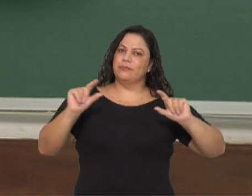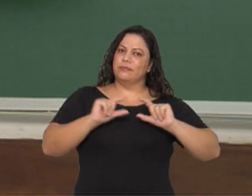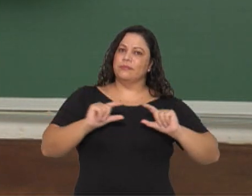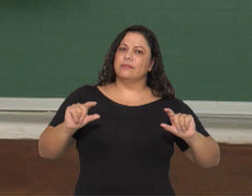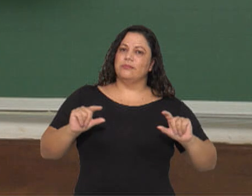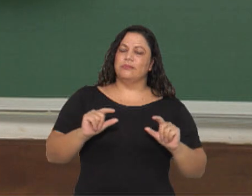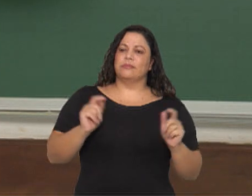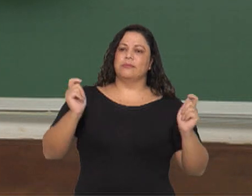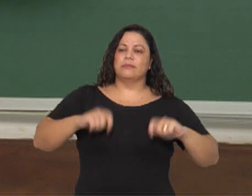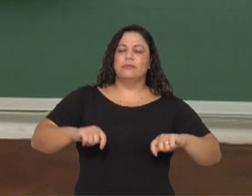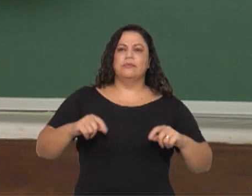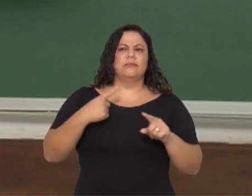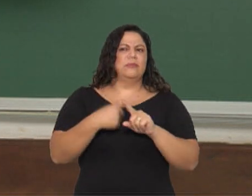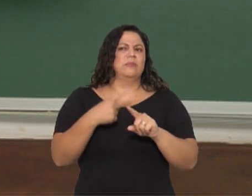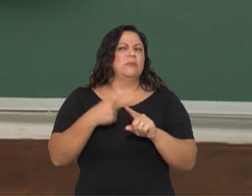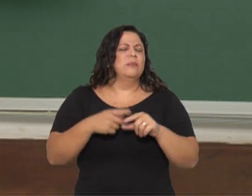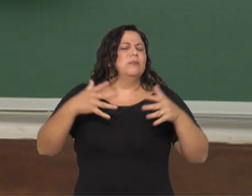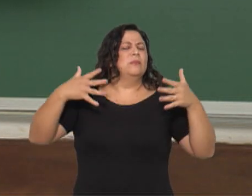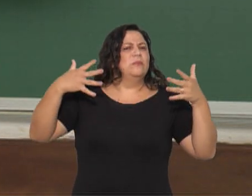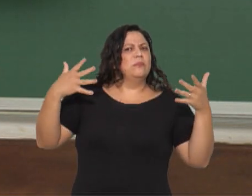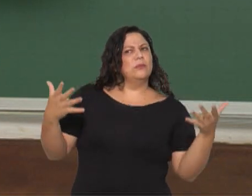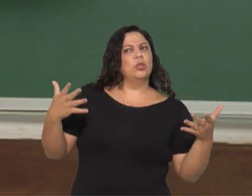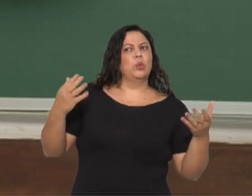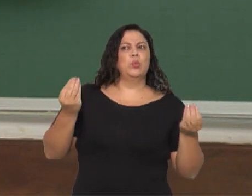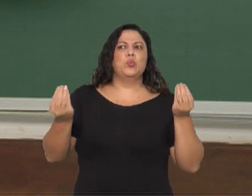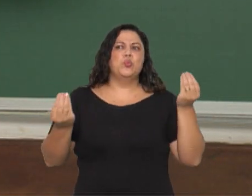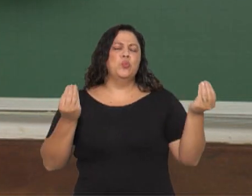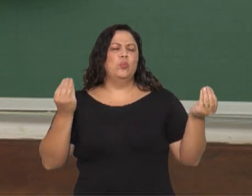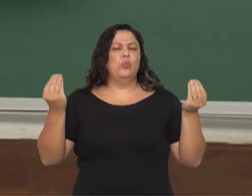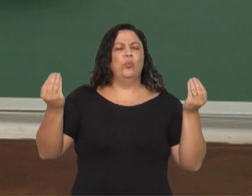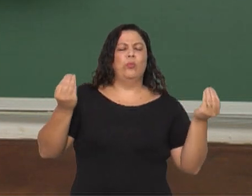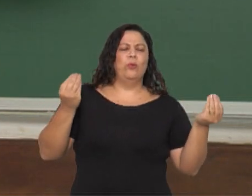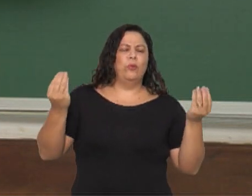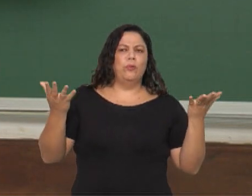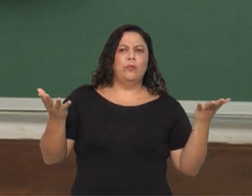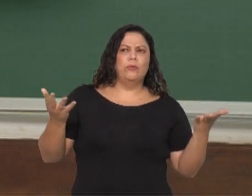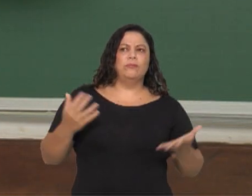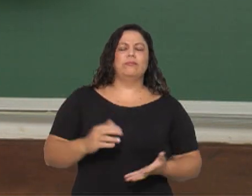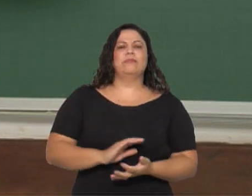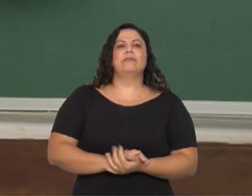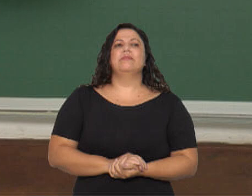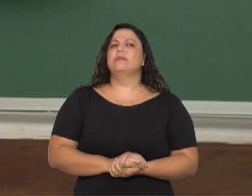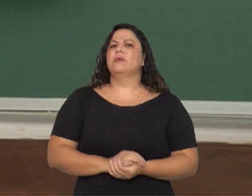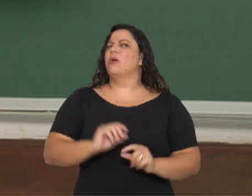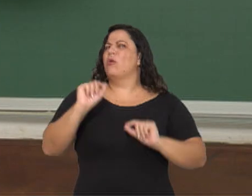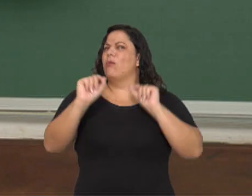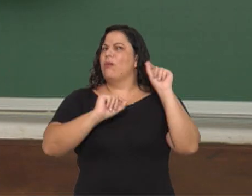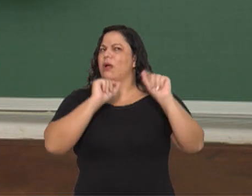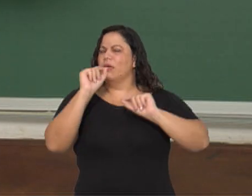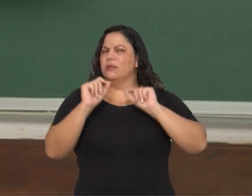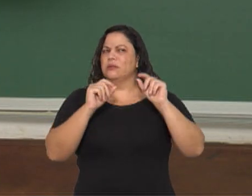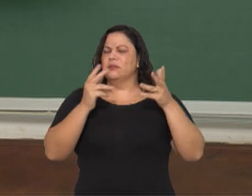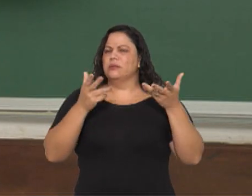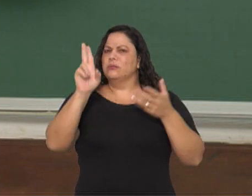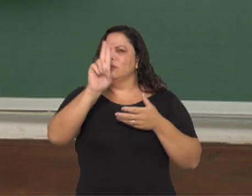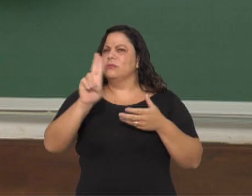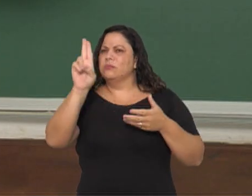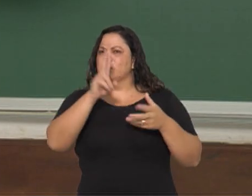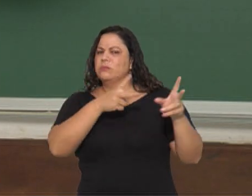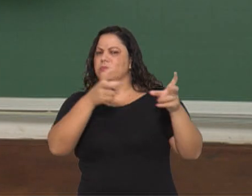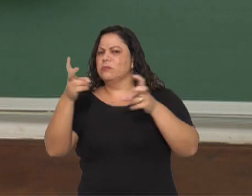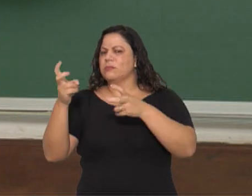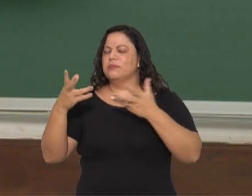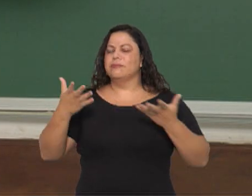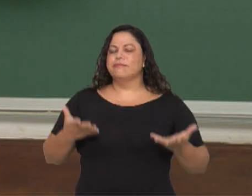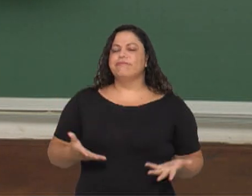Compreendemos para que, quando, como elas se formam, quais são os usos que nós observamos, de